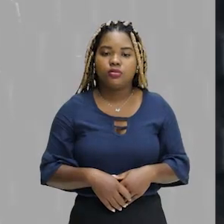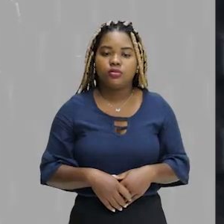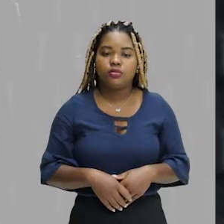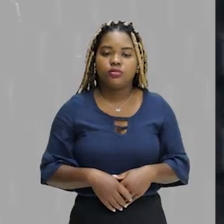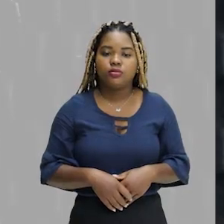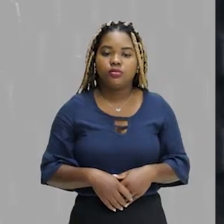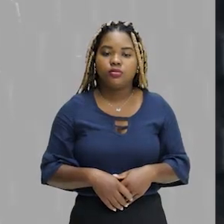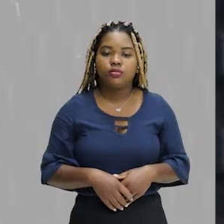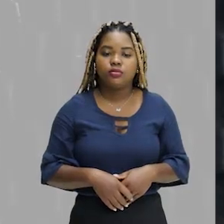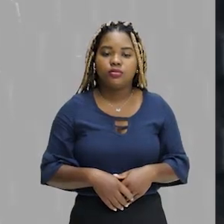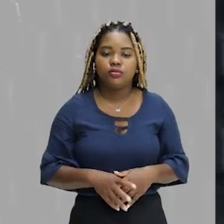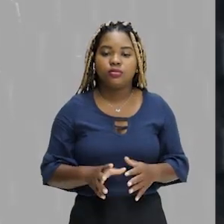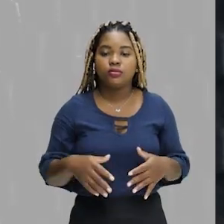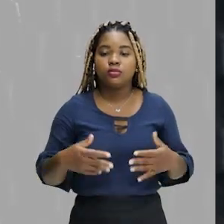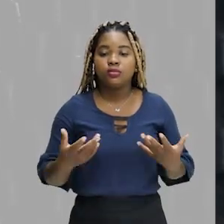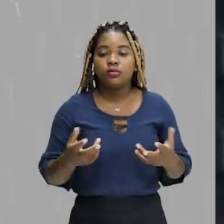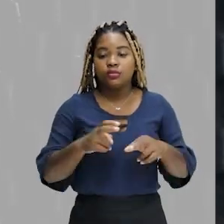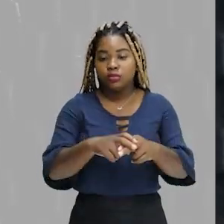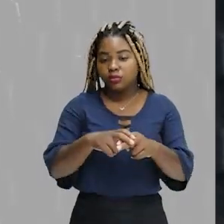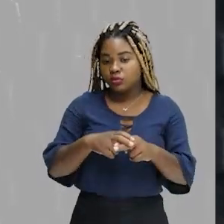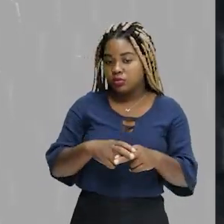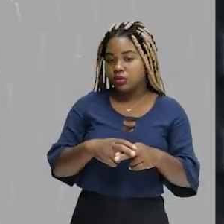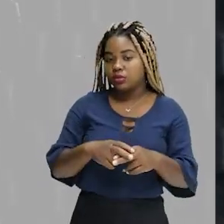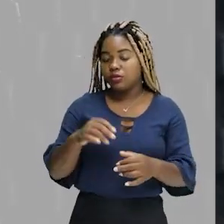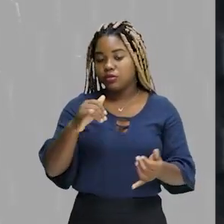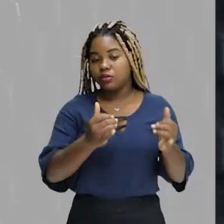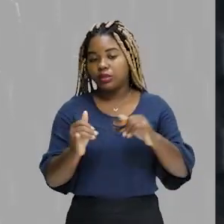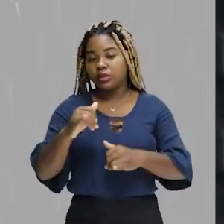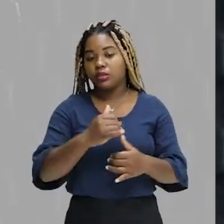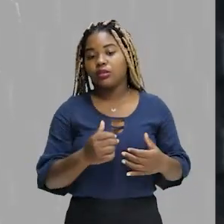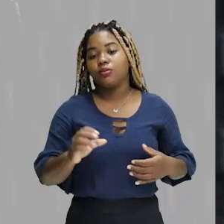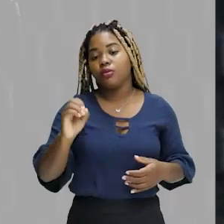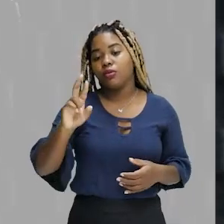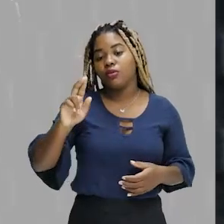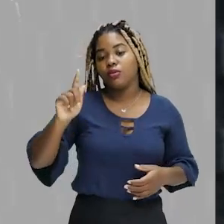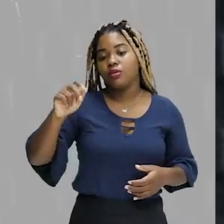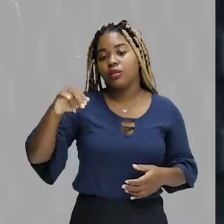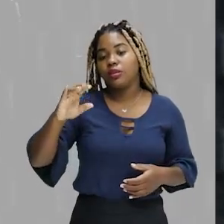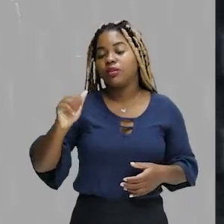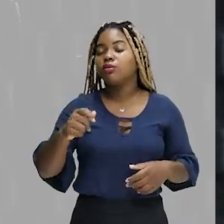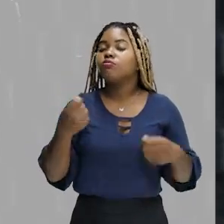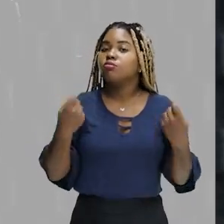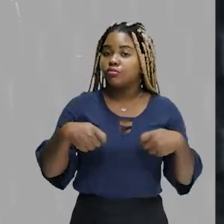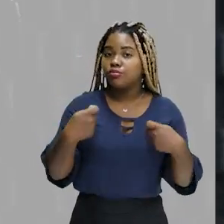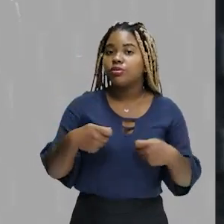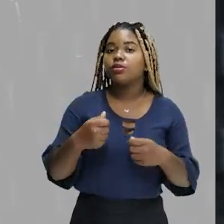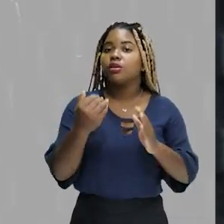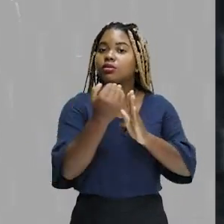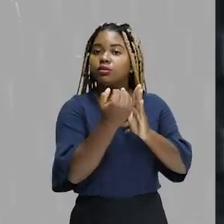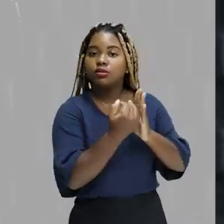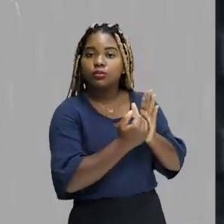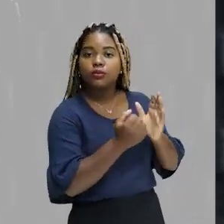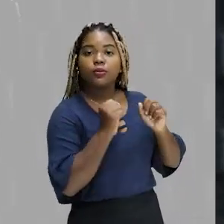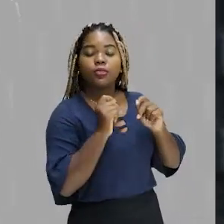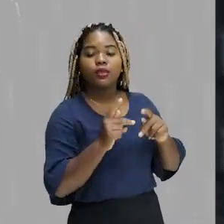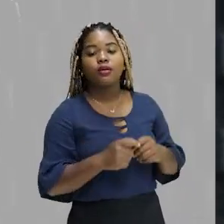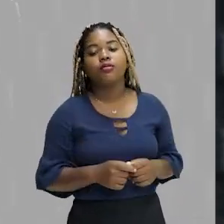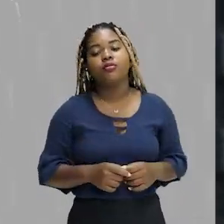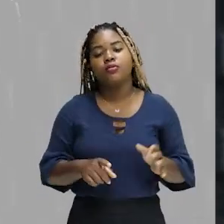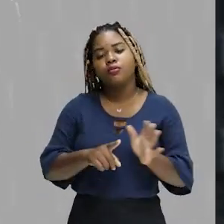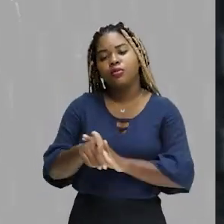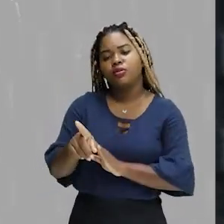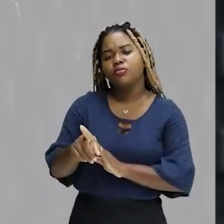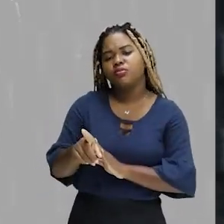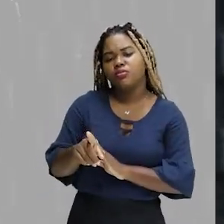essa parte da química orgânica agora nós vamos precisar, certo? Uma questão de isomeria, ela não é